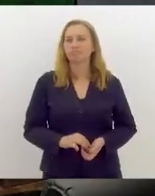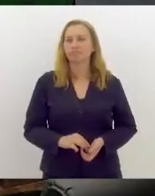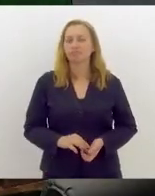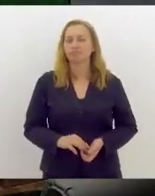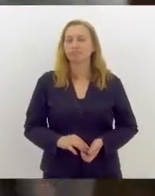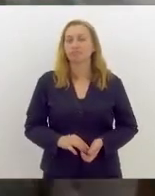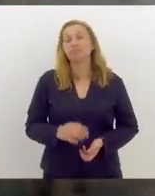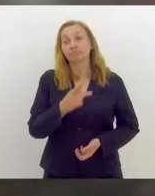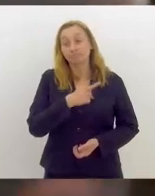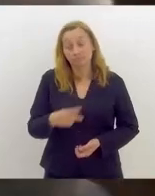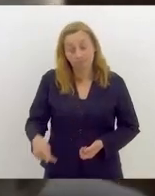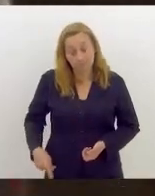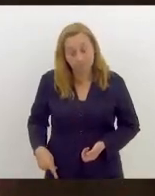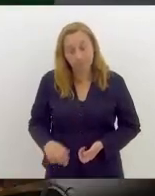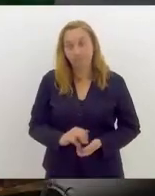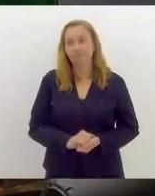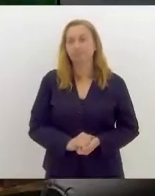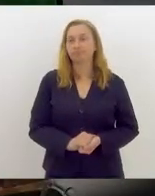presidente